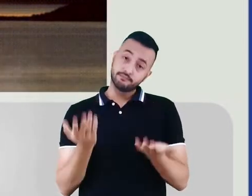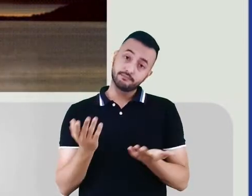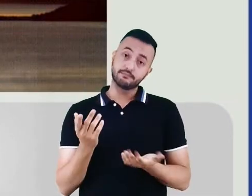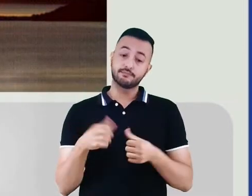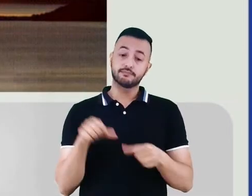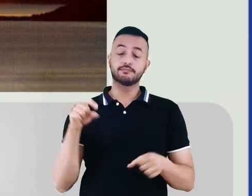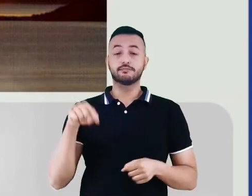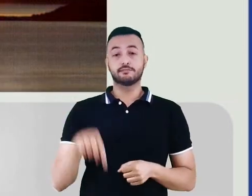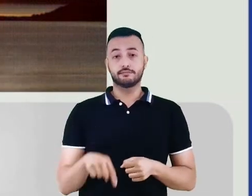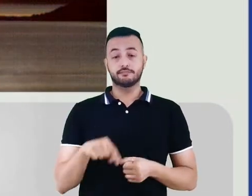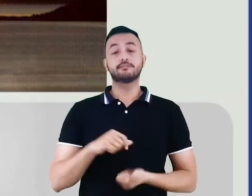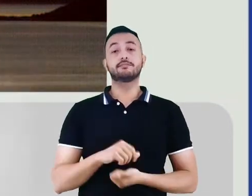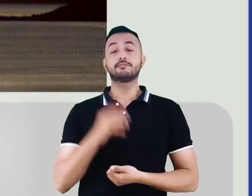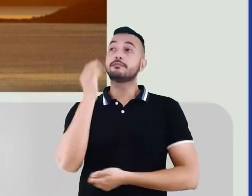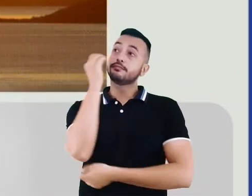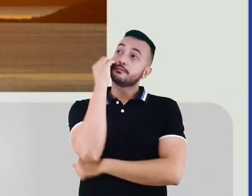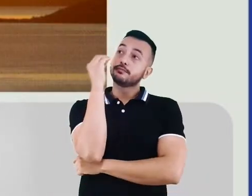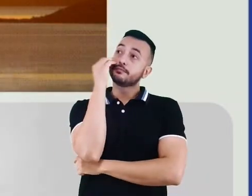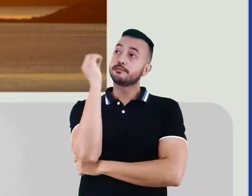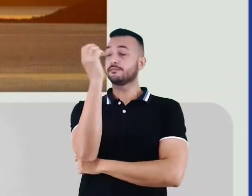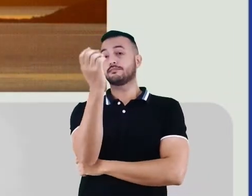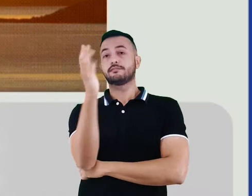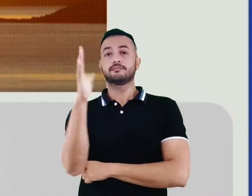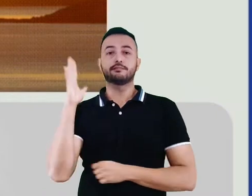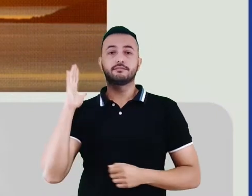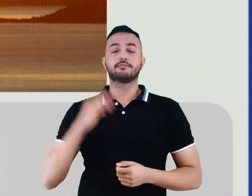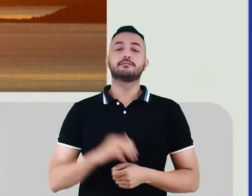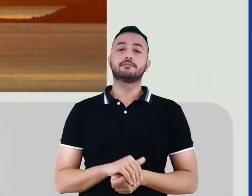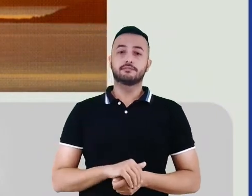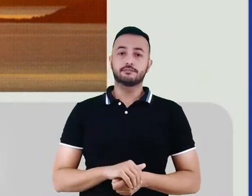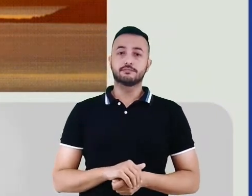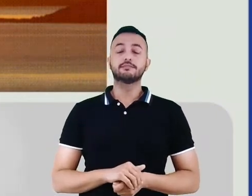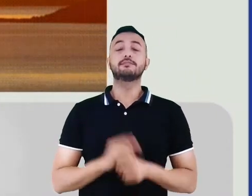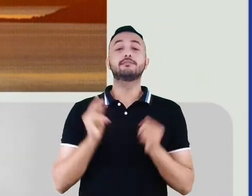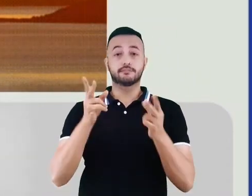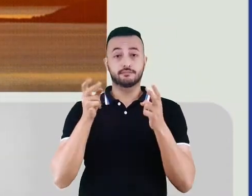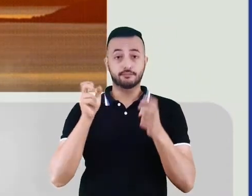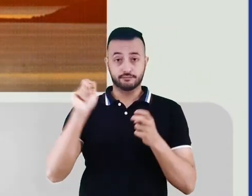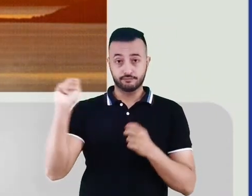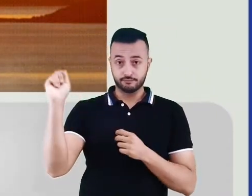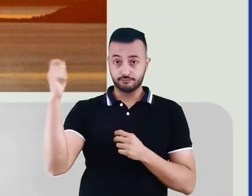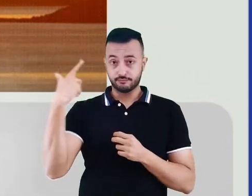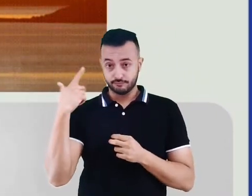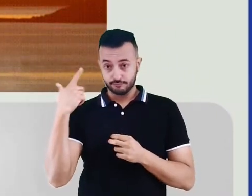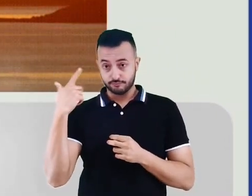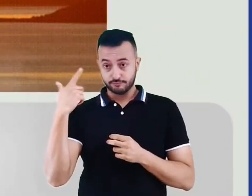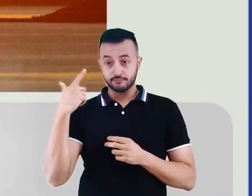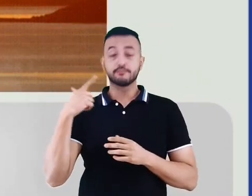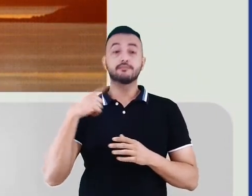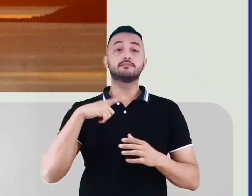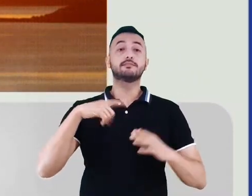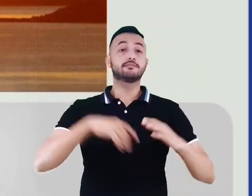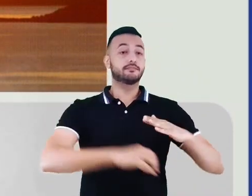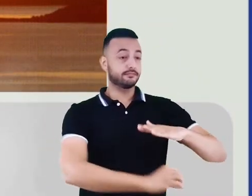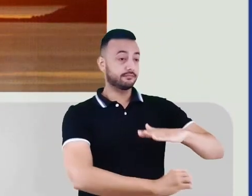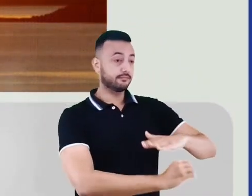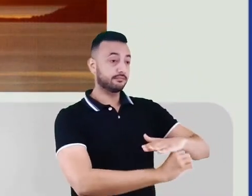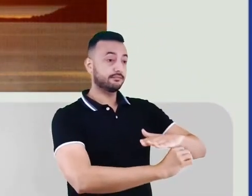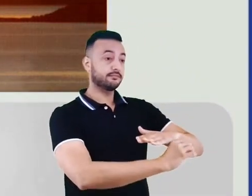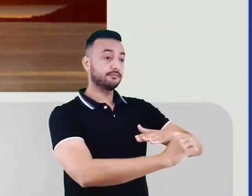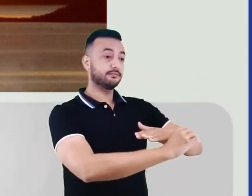estamos aqui observando a natureza. A gente percebe que o Sol, ele nasce em uma parte